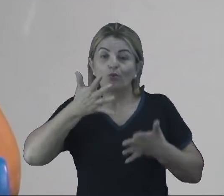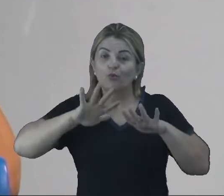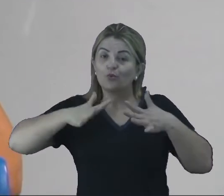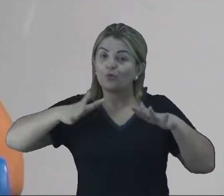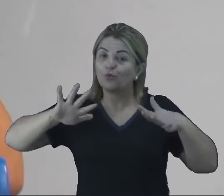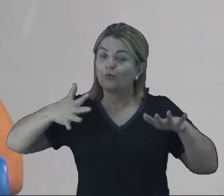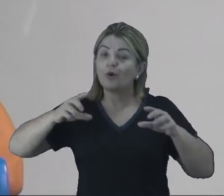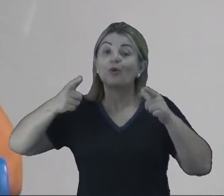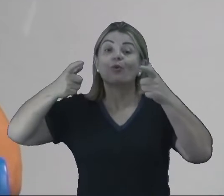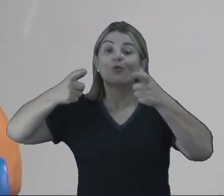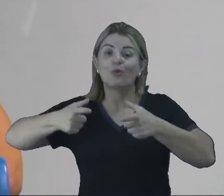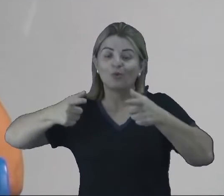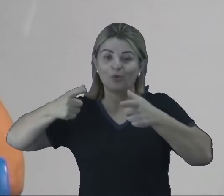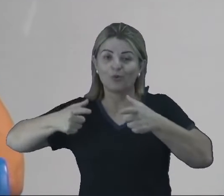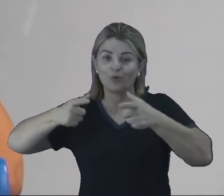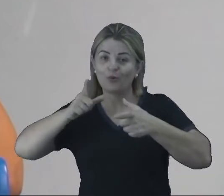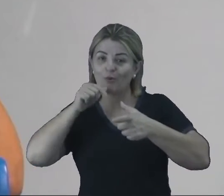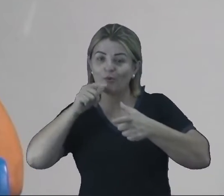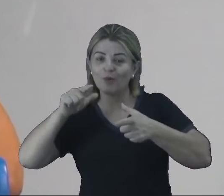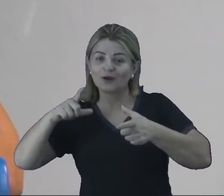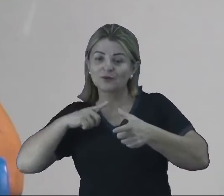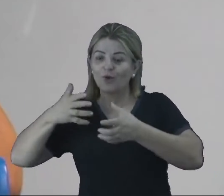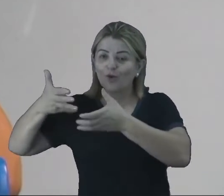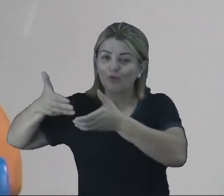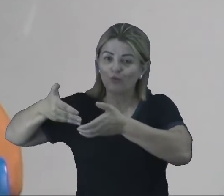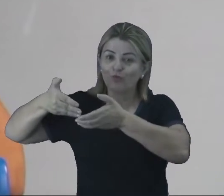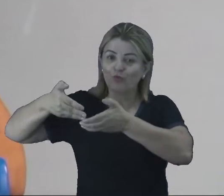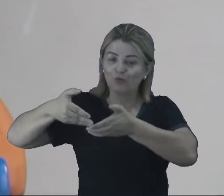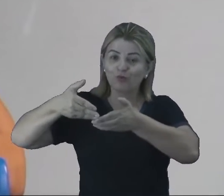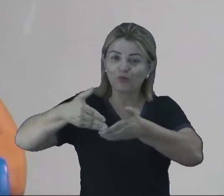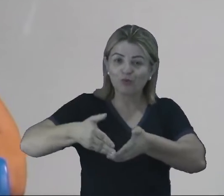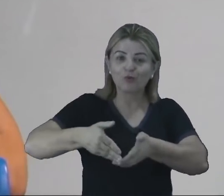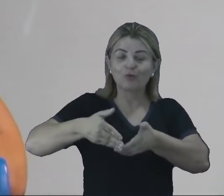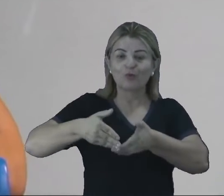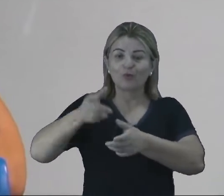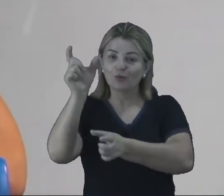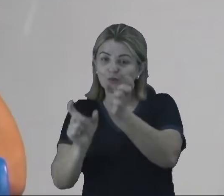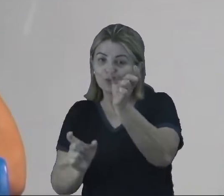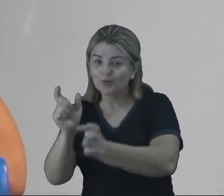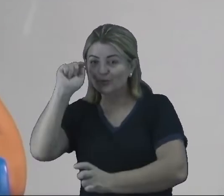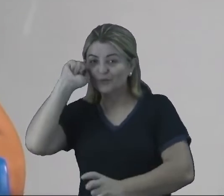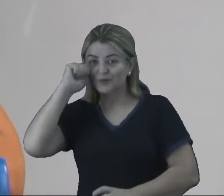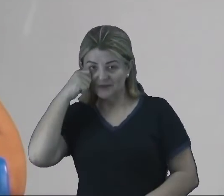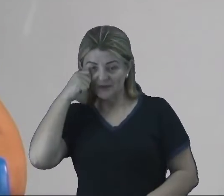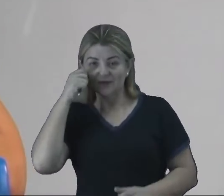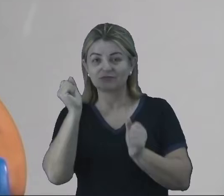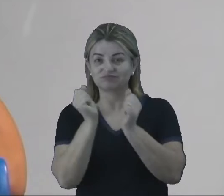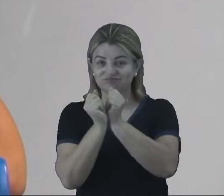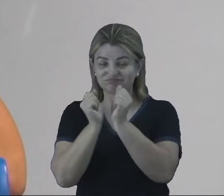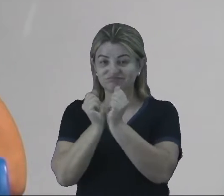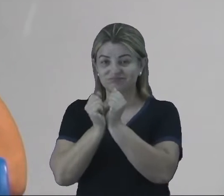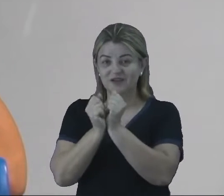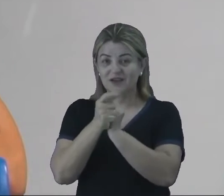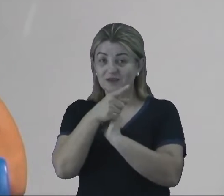opção. Na letra A, quando ele diz a angústia alimentada pela constatação